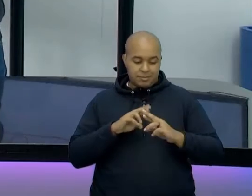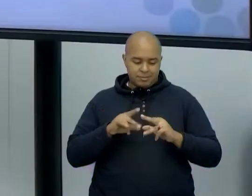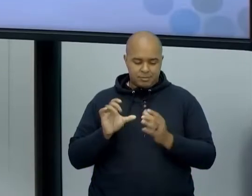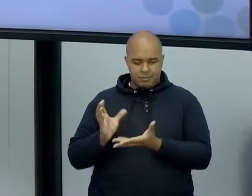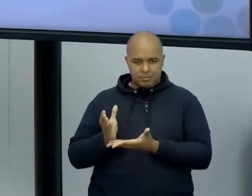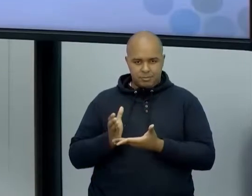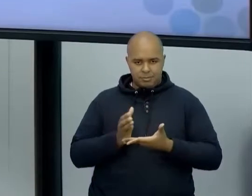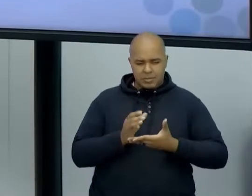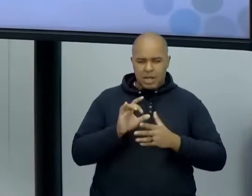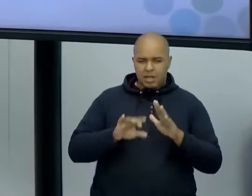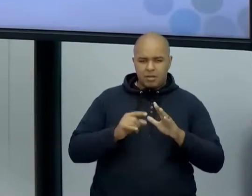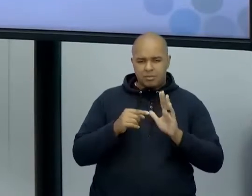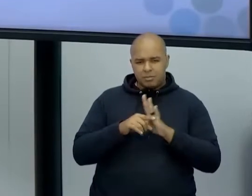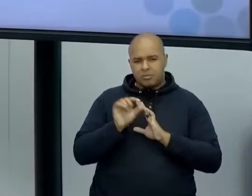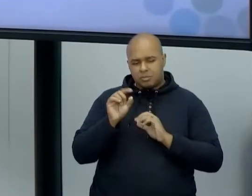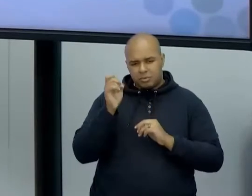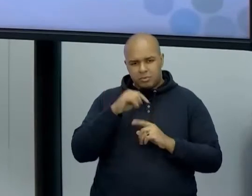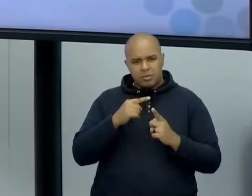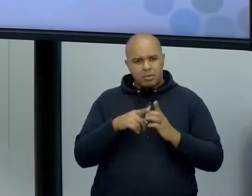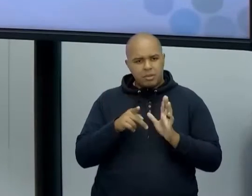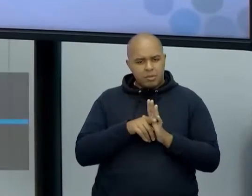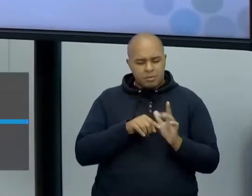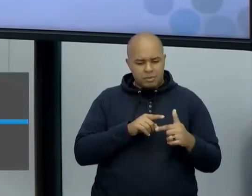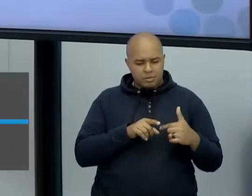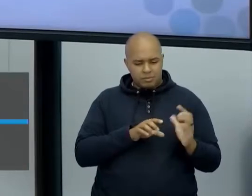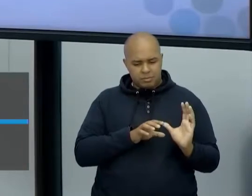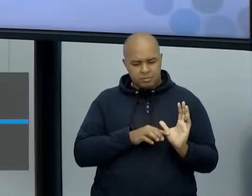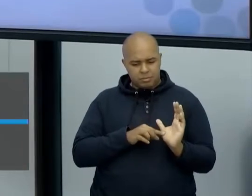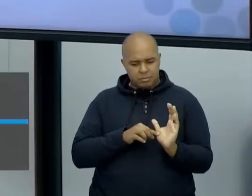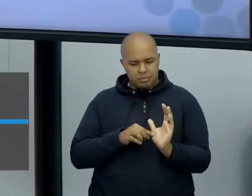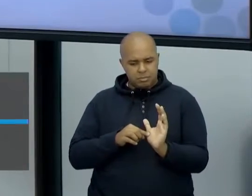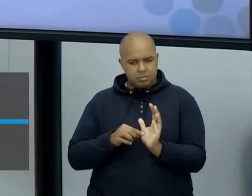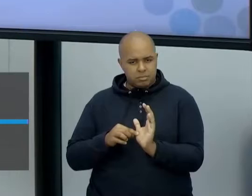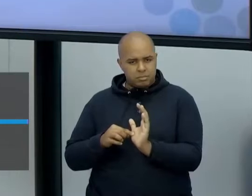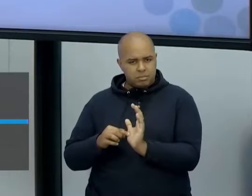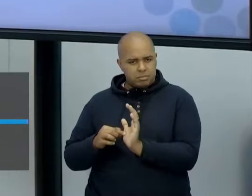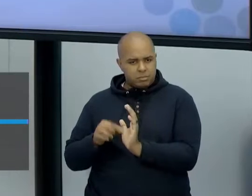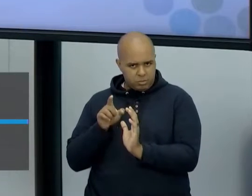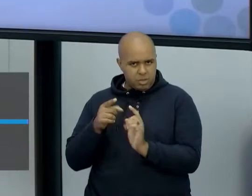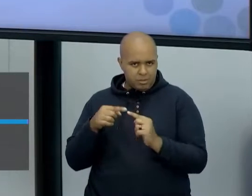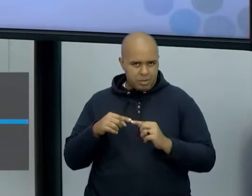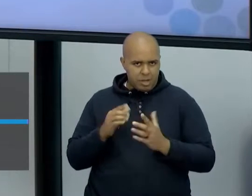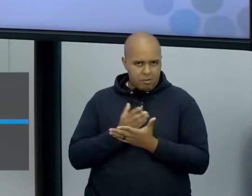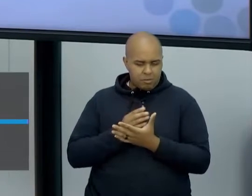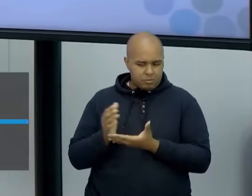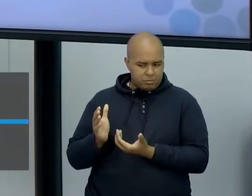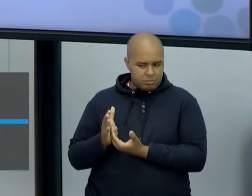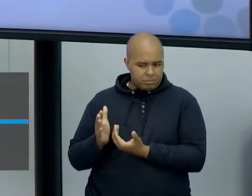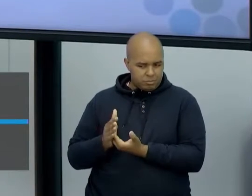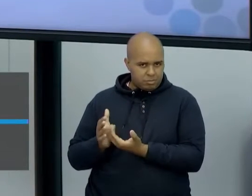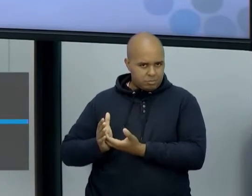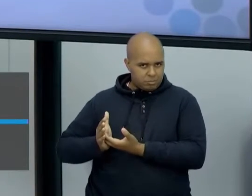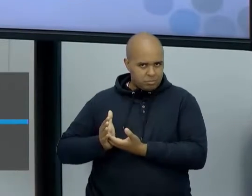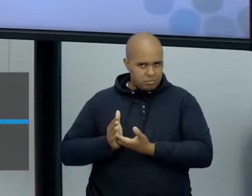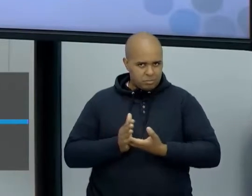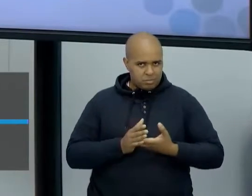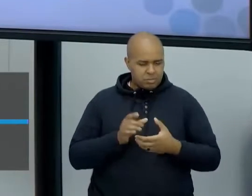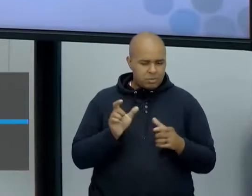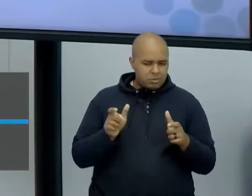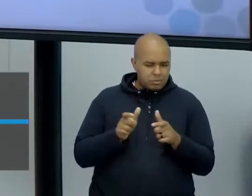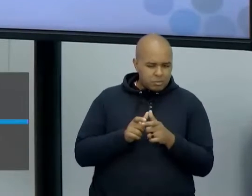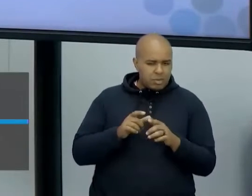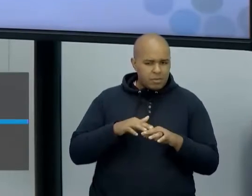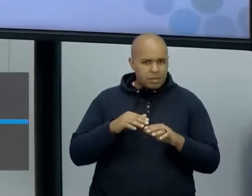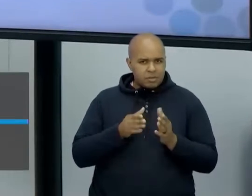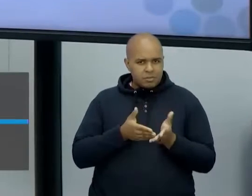pergunta complicada, que é assim, para deslizar, eu coloco o atrito de lado. Quanto menor o atrito,